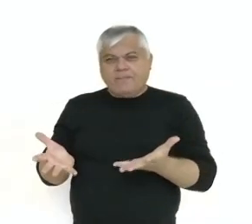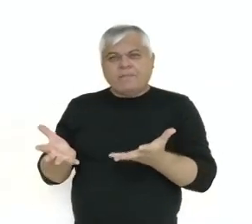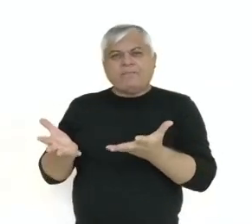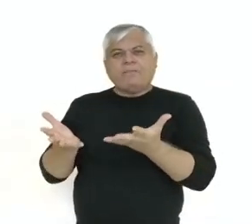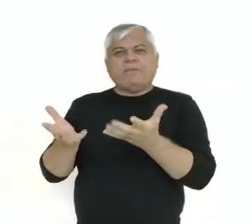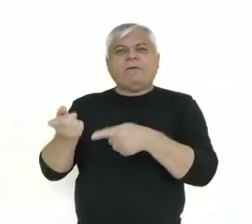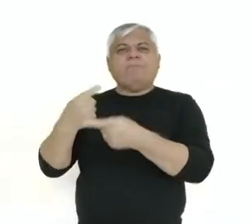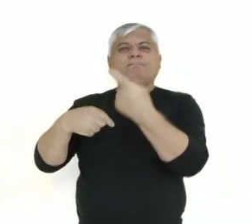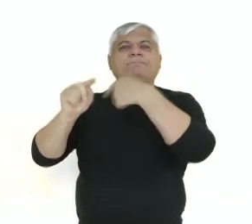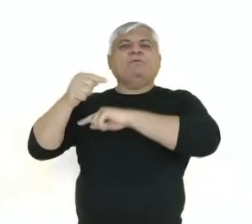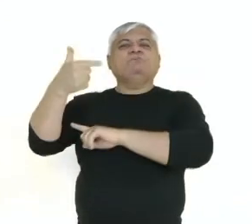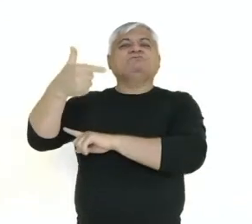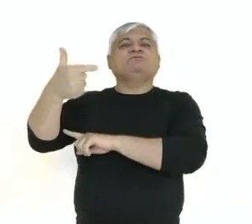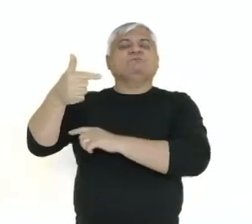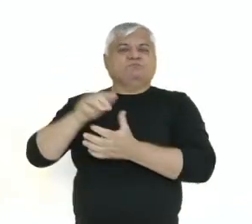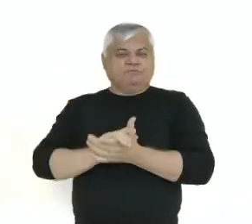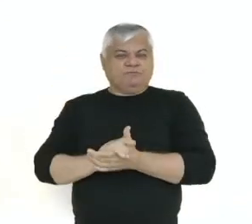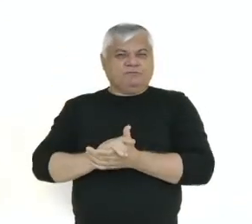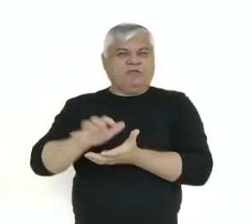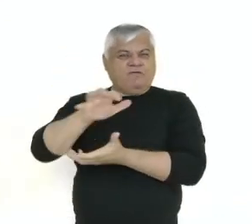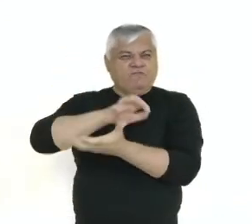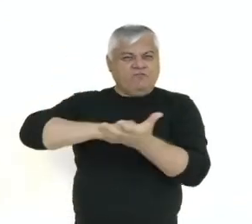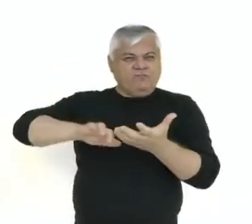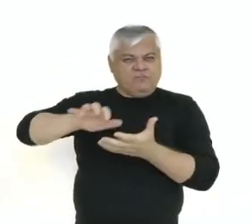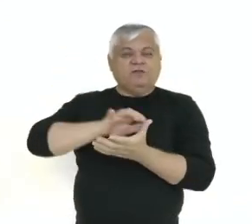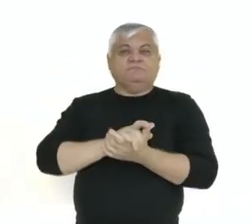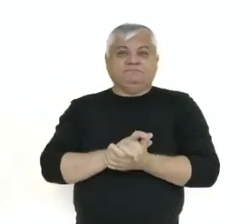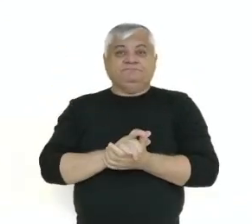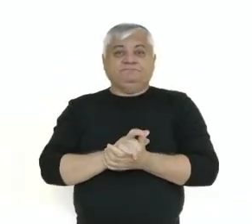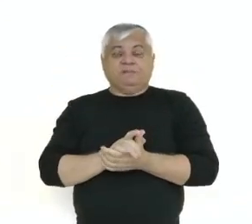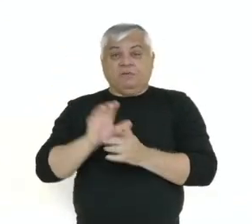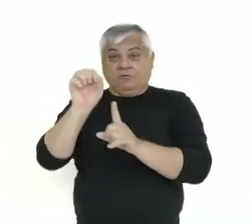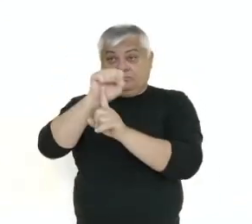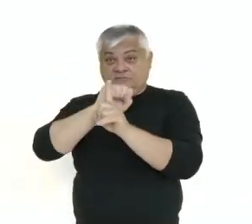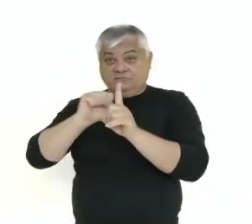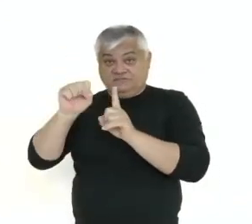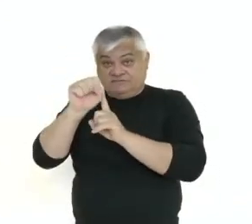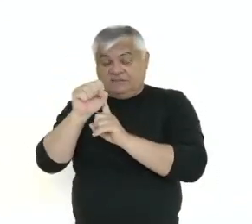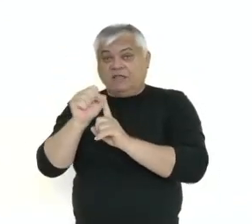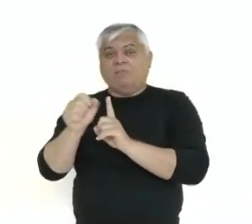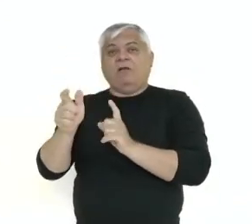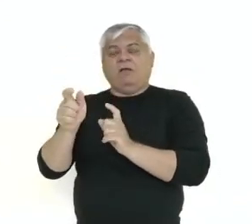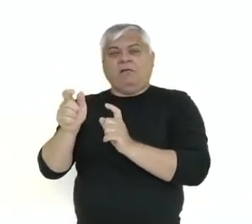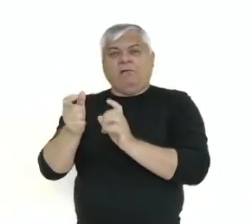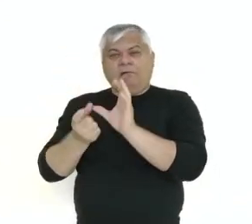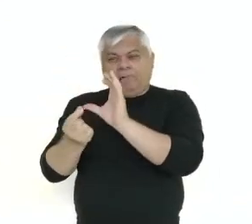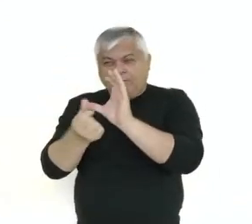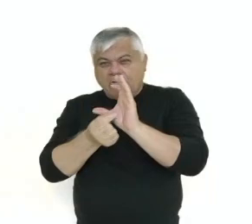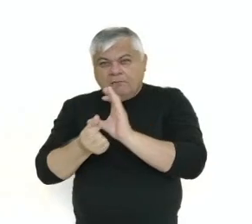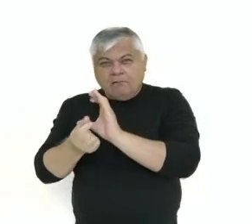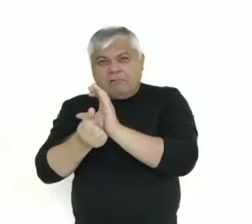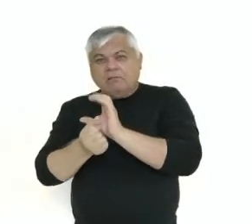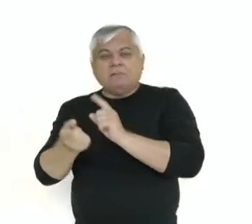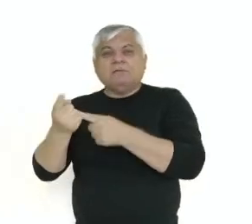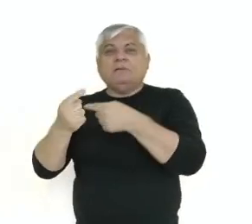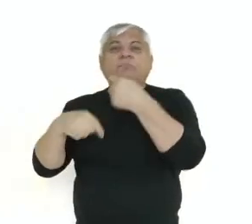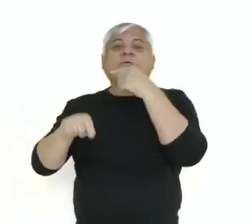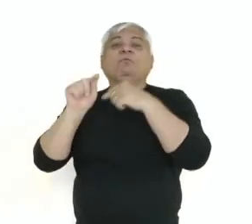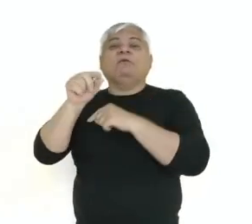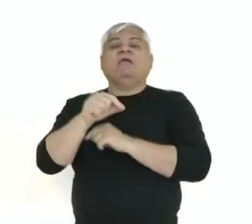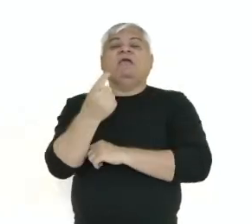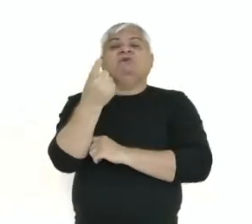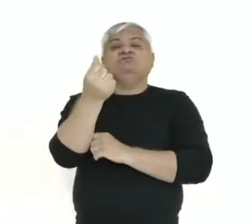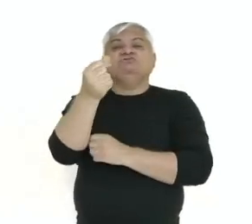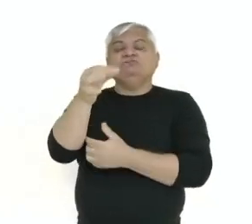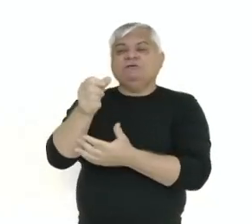revolução industrial? E o sistema capitalista ele impulsionou na segunda revolução industrial a aplicação de